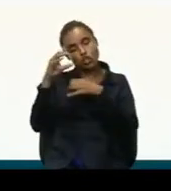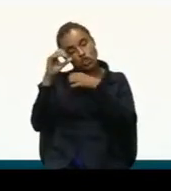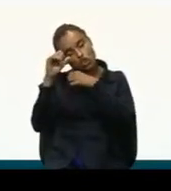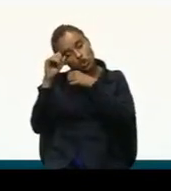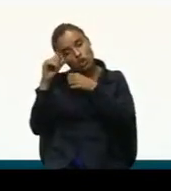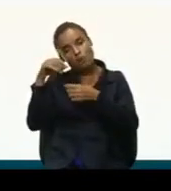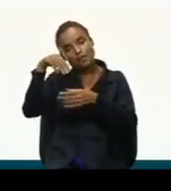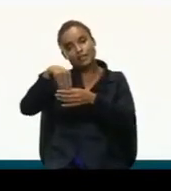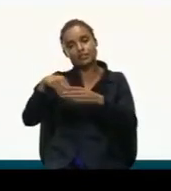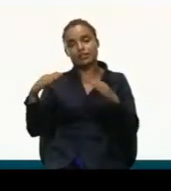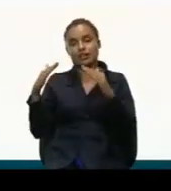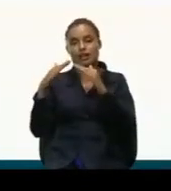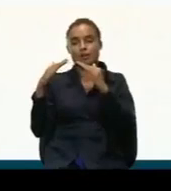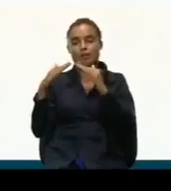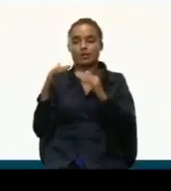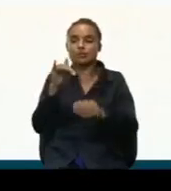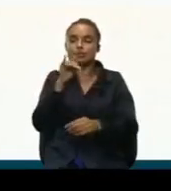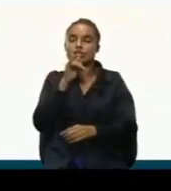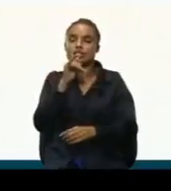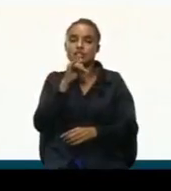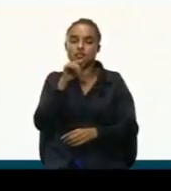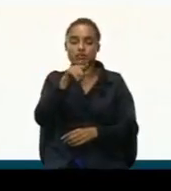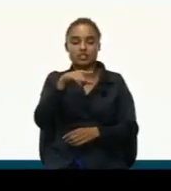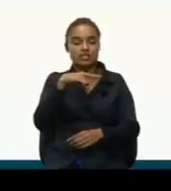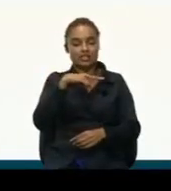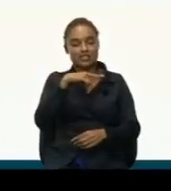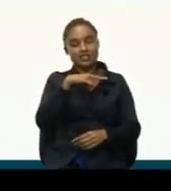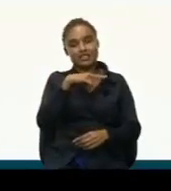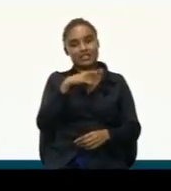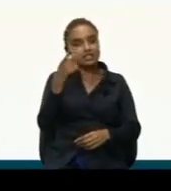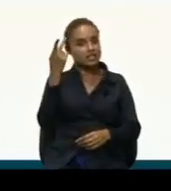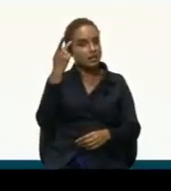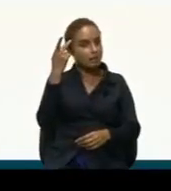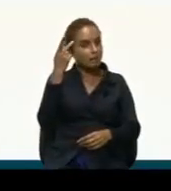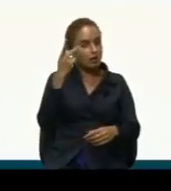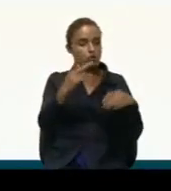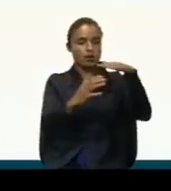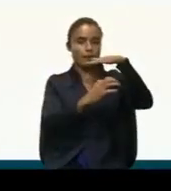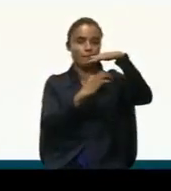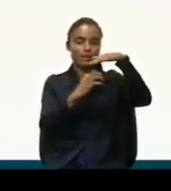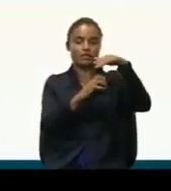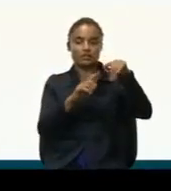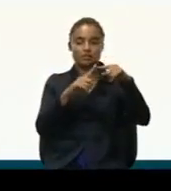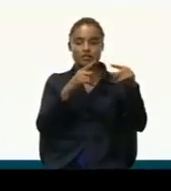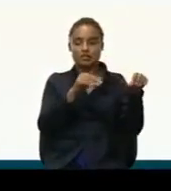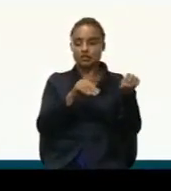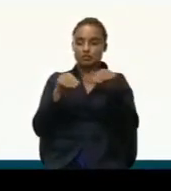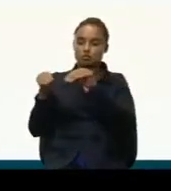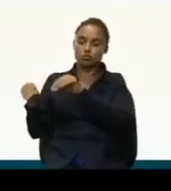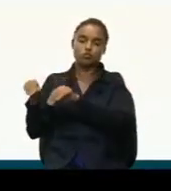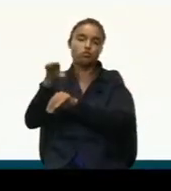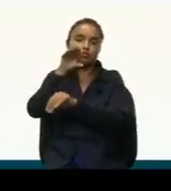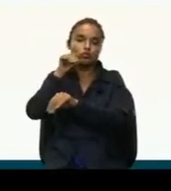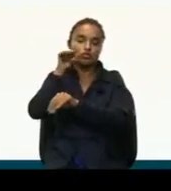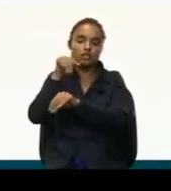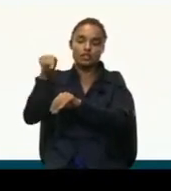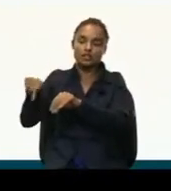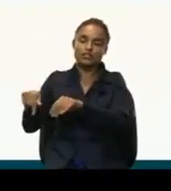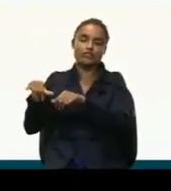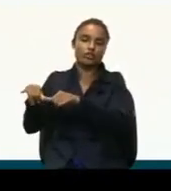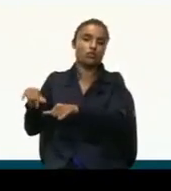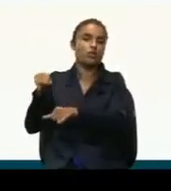vamos supor, de São Paulo e vem fazer uma obra em Curitiba, certo? Uma boa parte dos seus